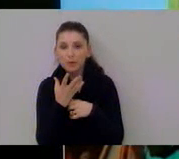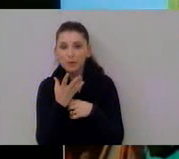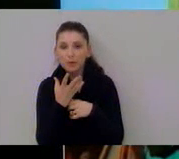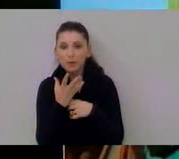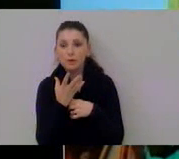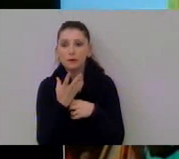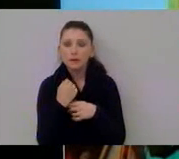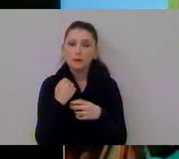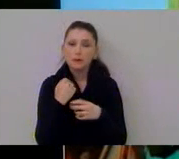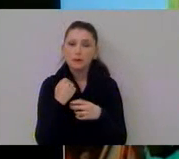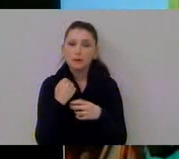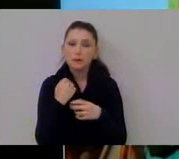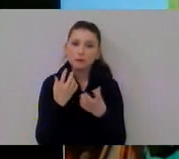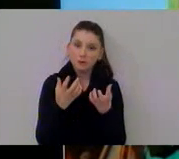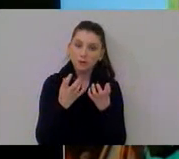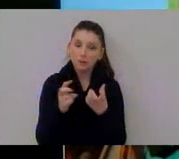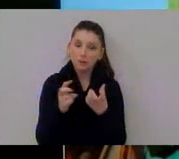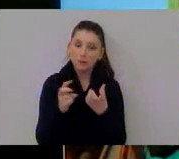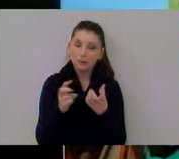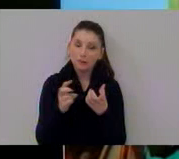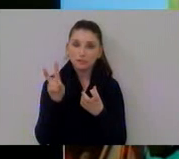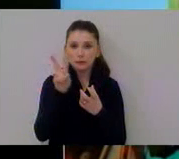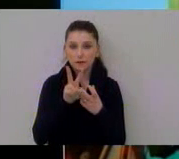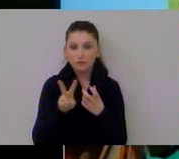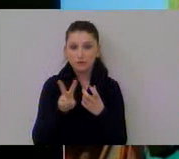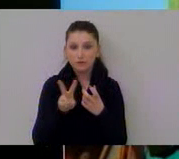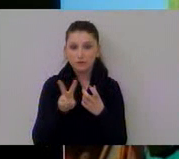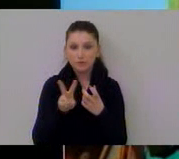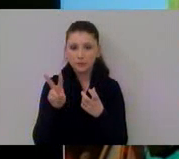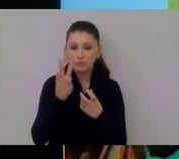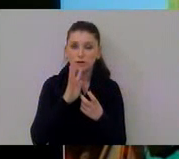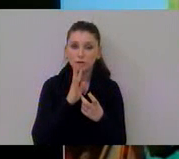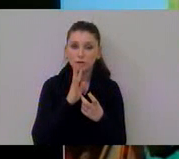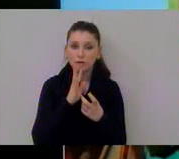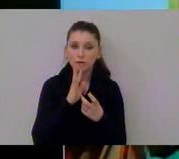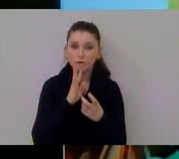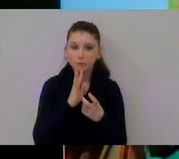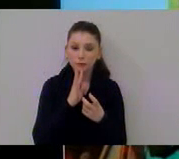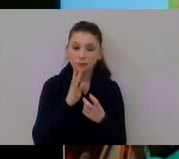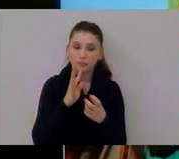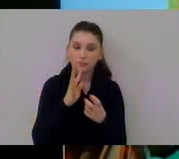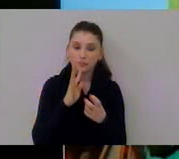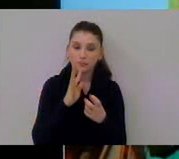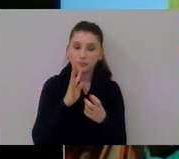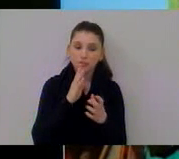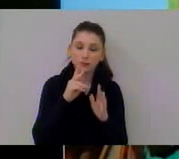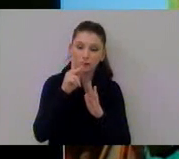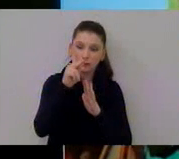conhecer o projeto. E com essa quadra,